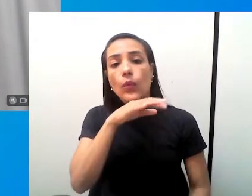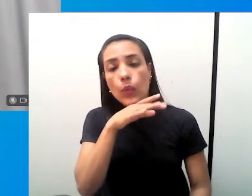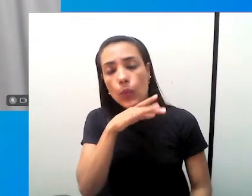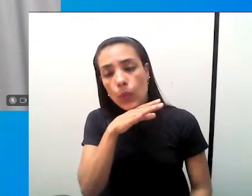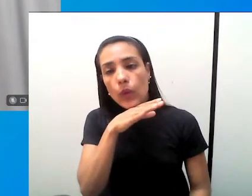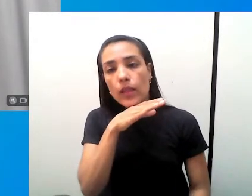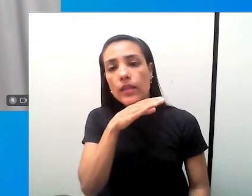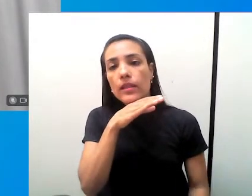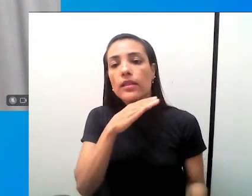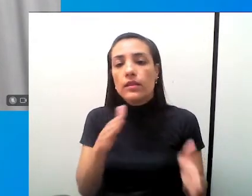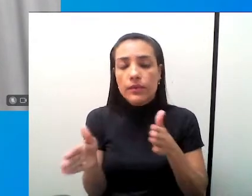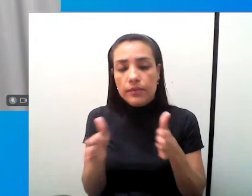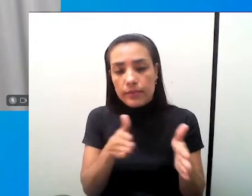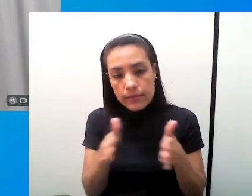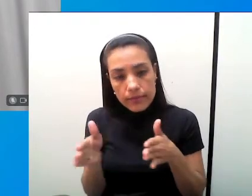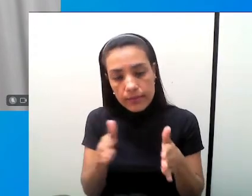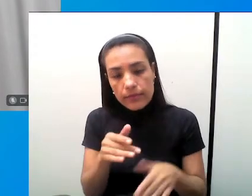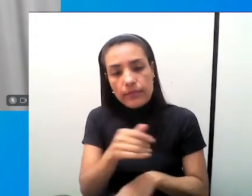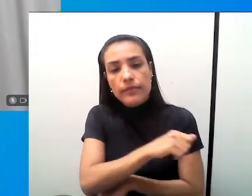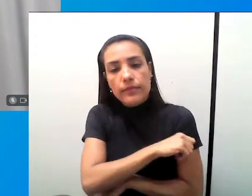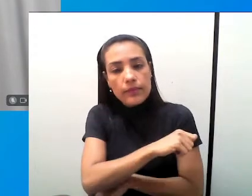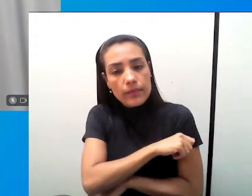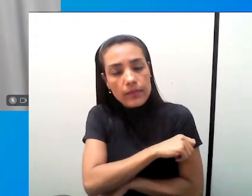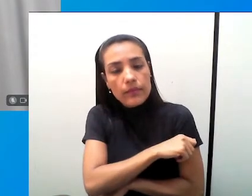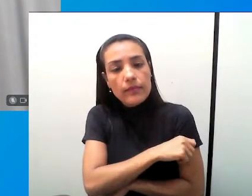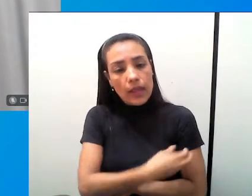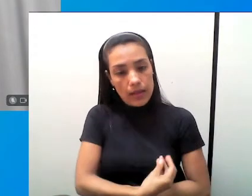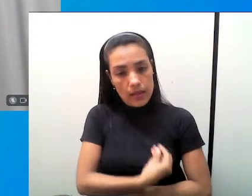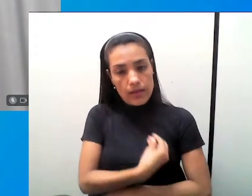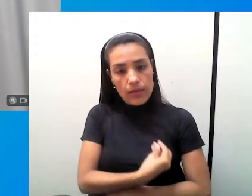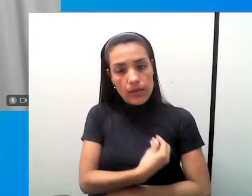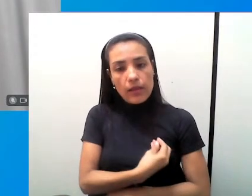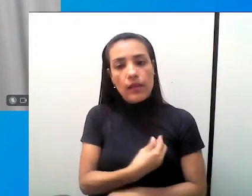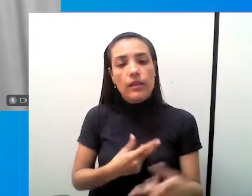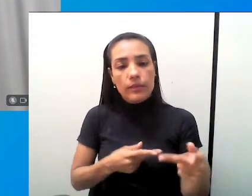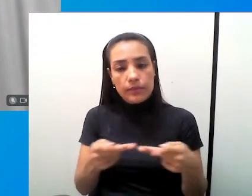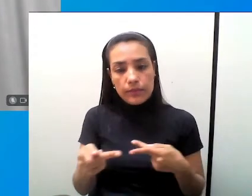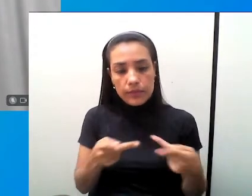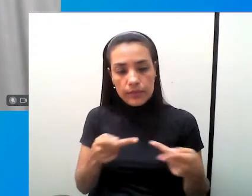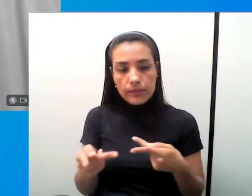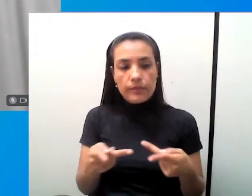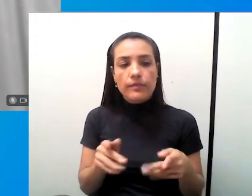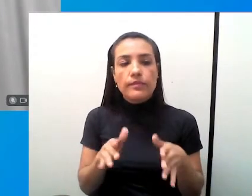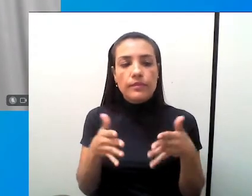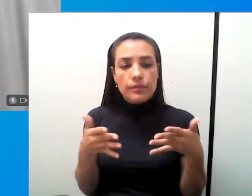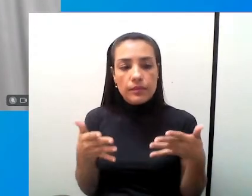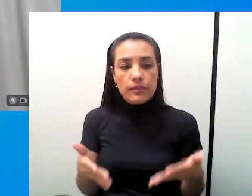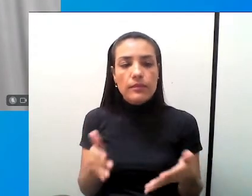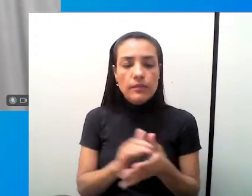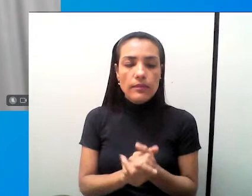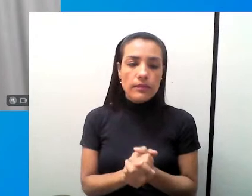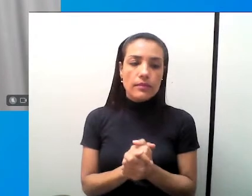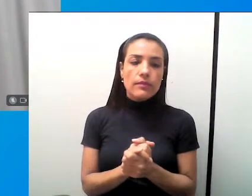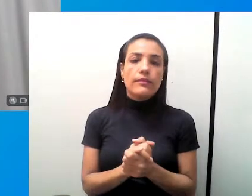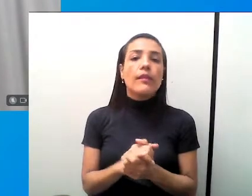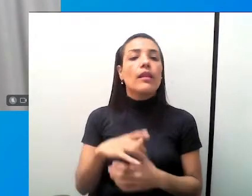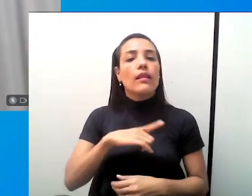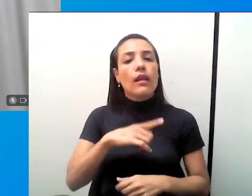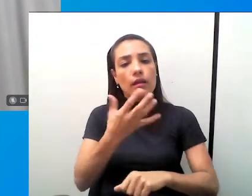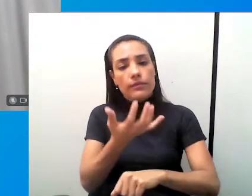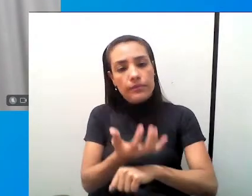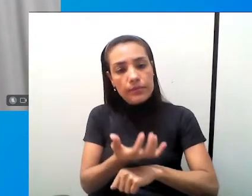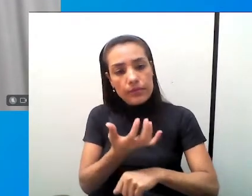da disponibilidade dos alunos para a realização dos projetos. Então, como nós temos